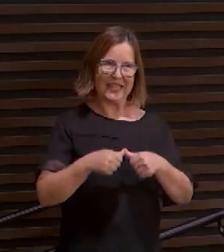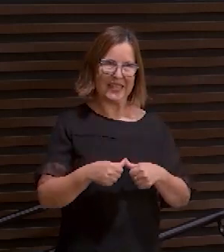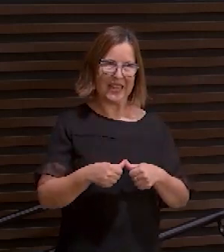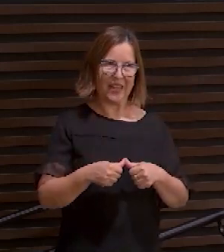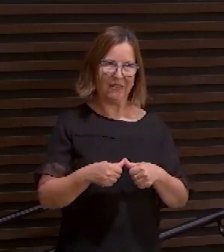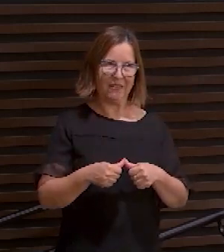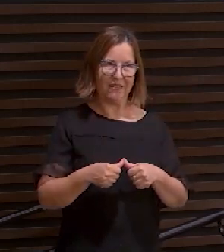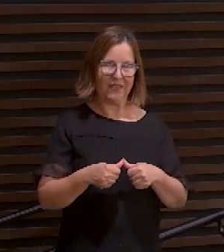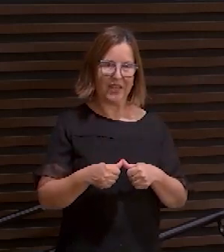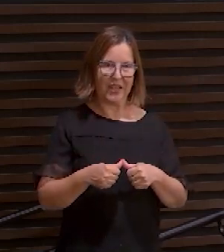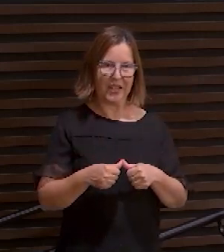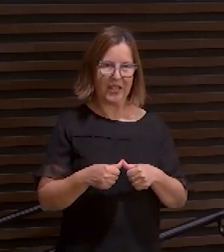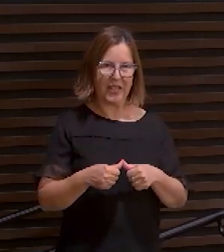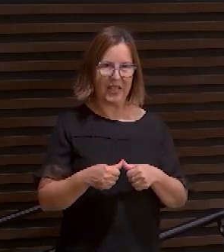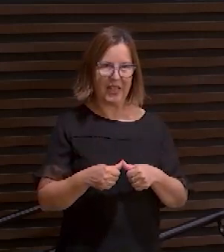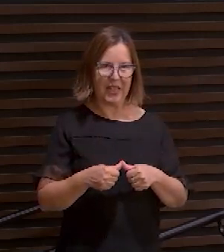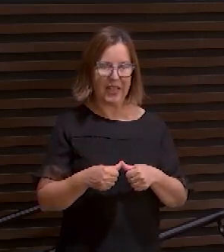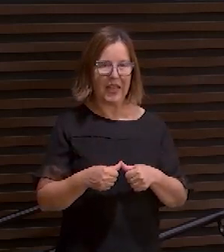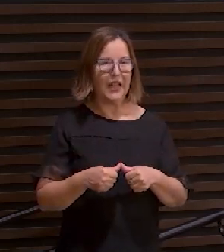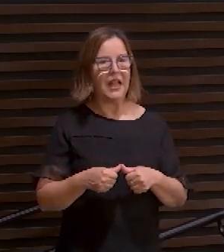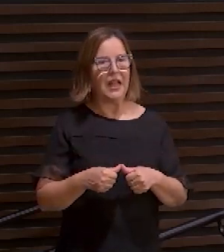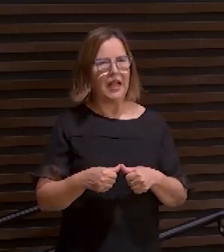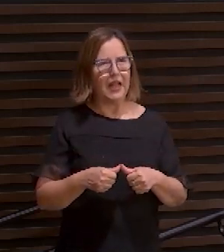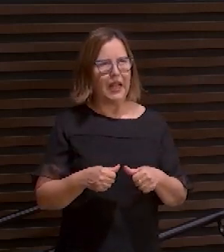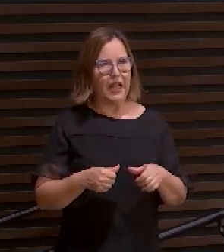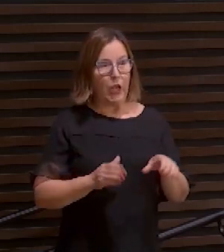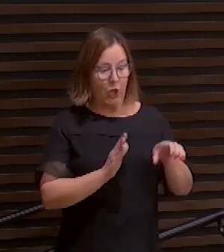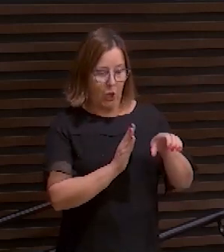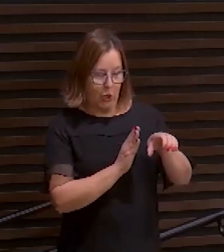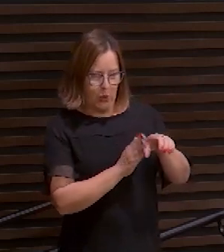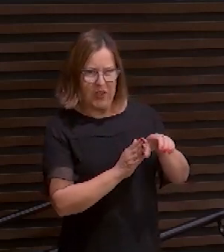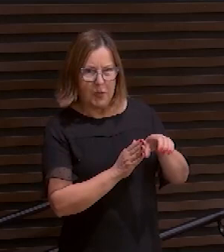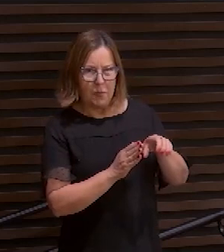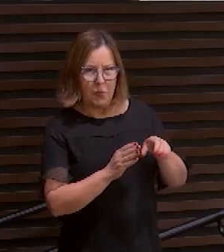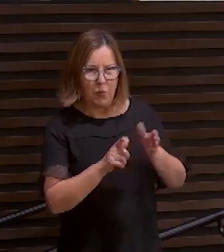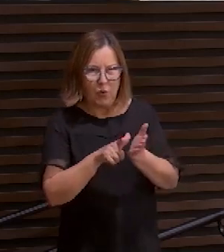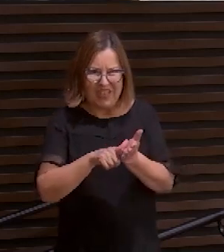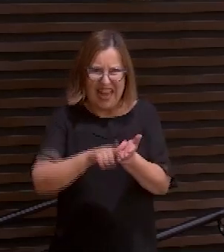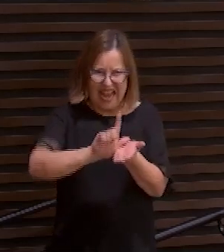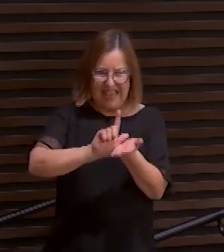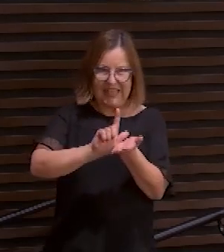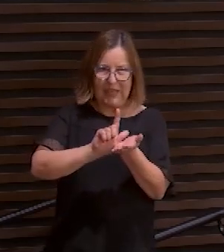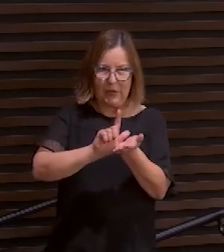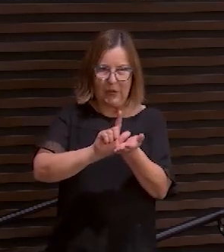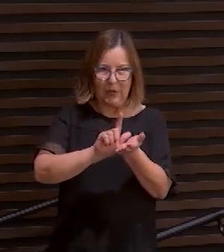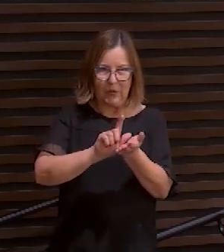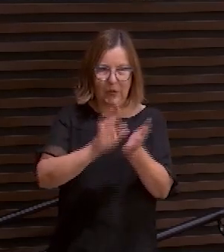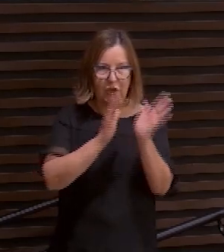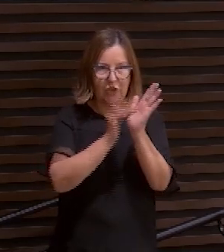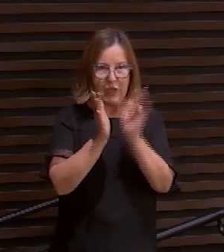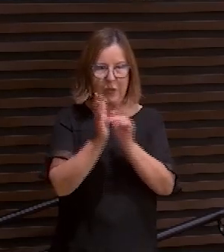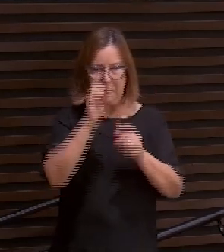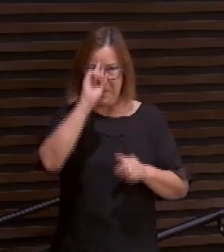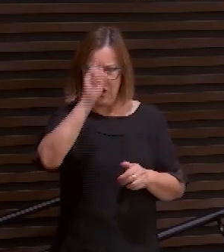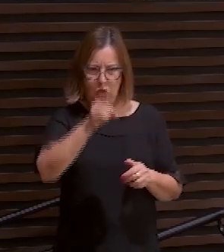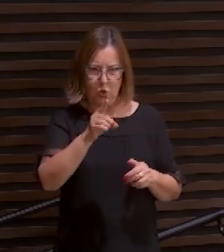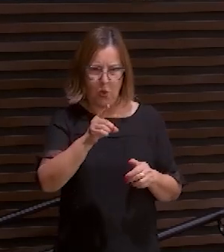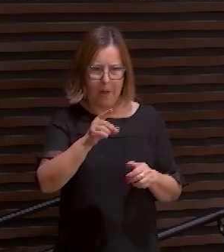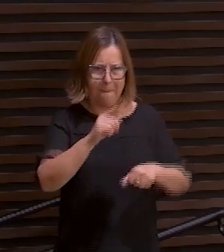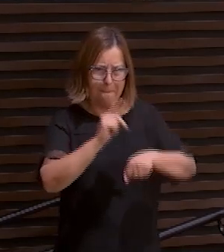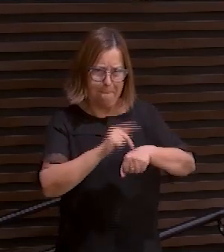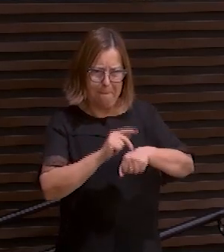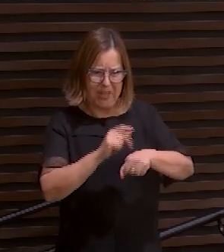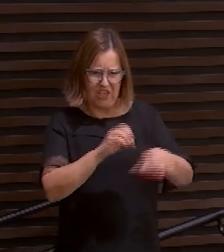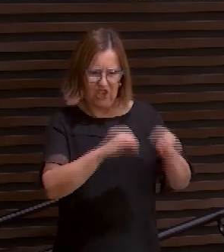sepulcro de Lázaro, ele disse: tiram a pedra. A Marta olhou para ele e